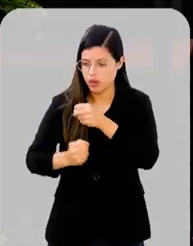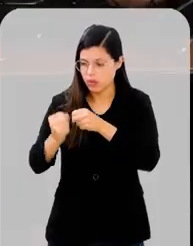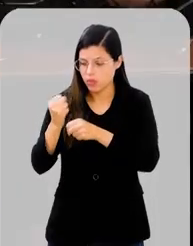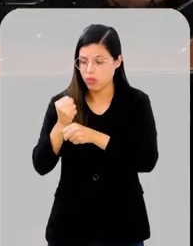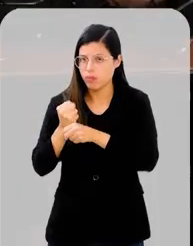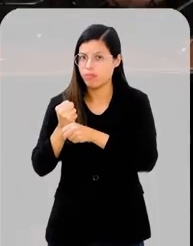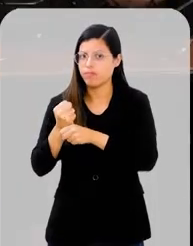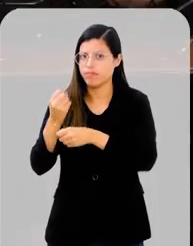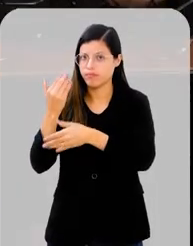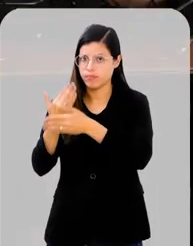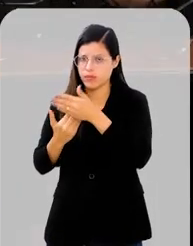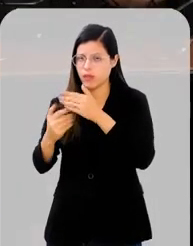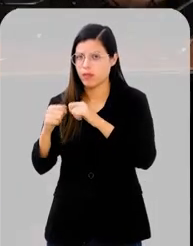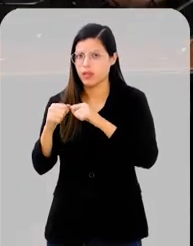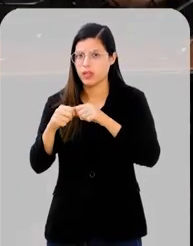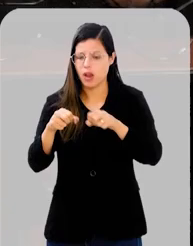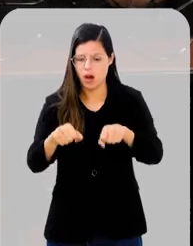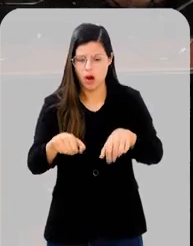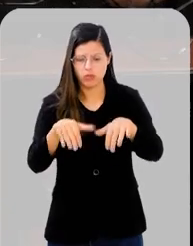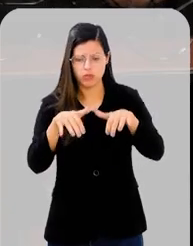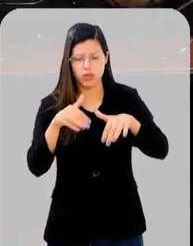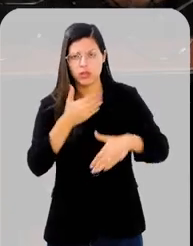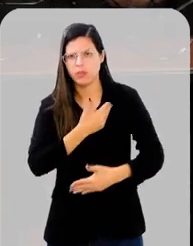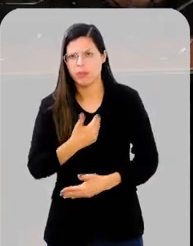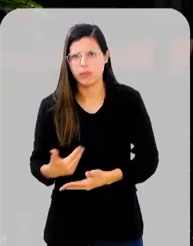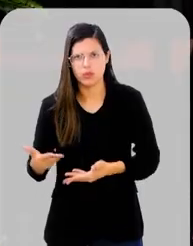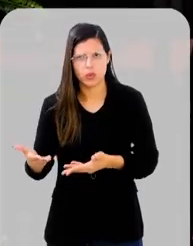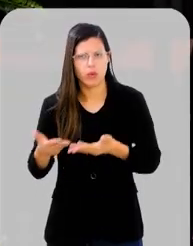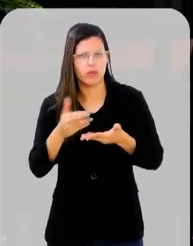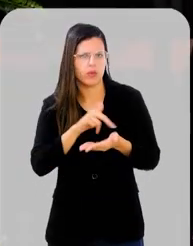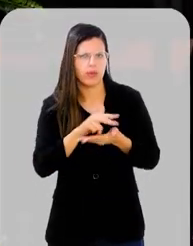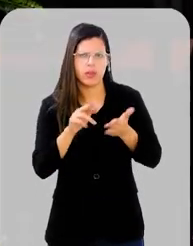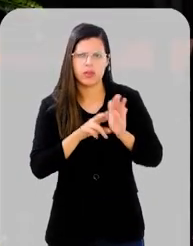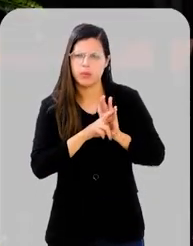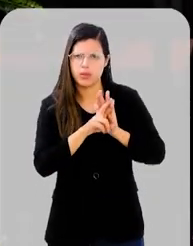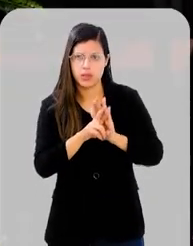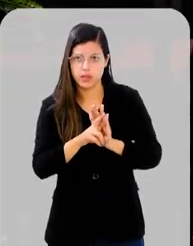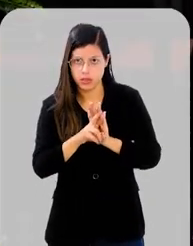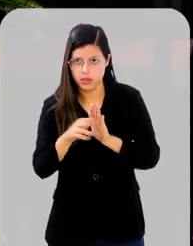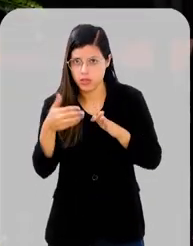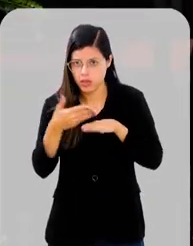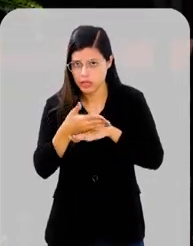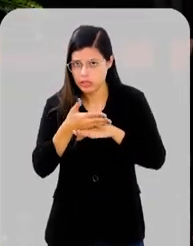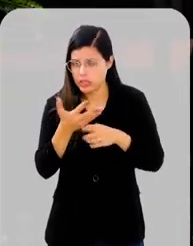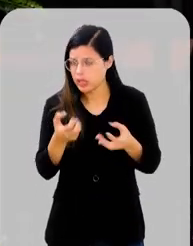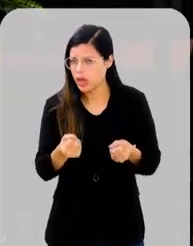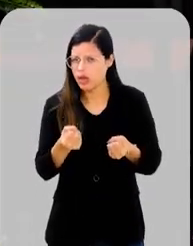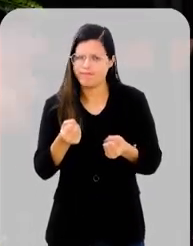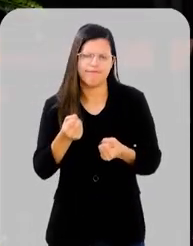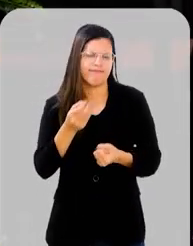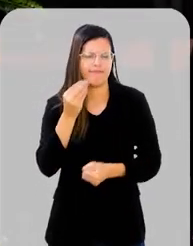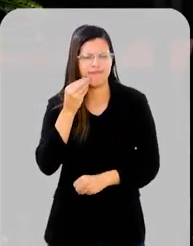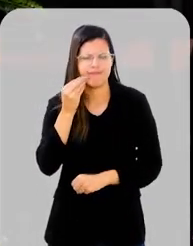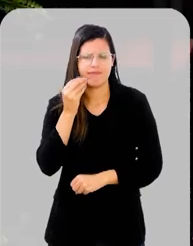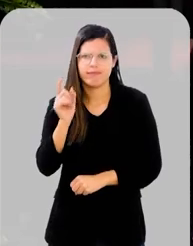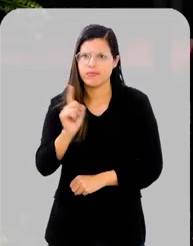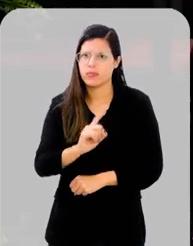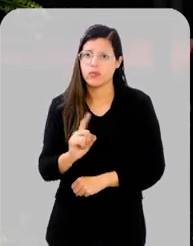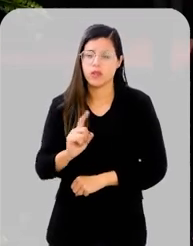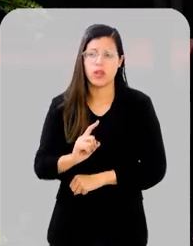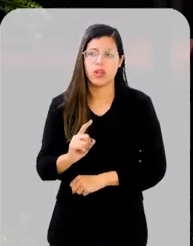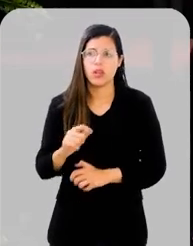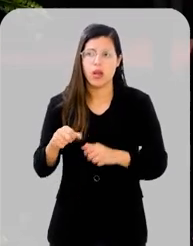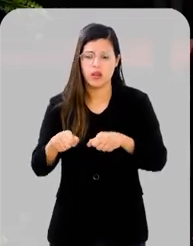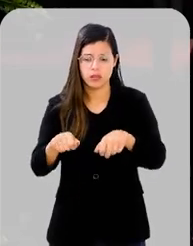onde a gente convida e convidou vários representantes para conversar pergunto vieram Claro que não durante as audiências públicas